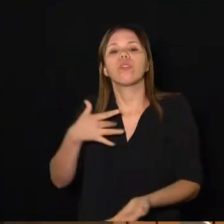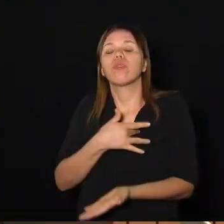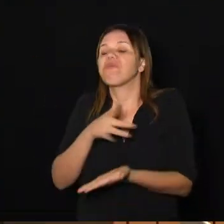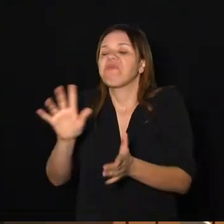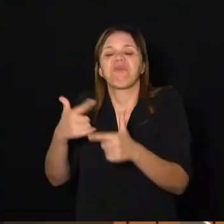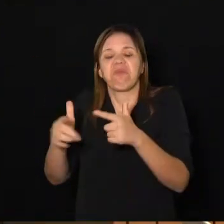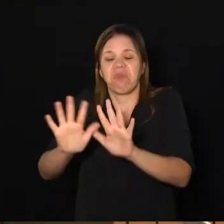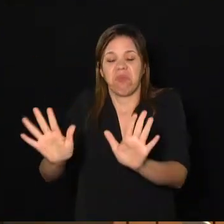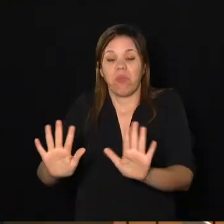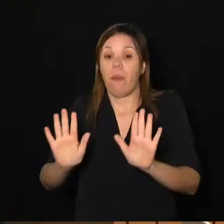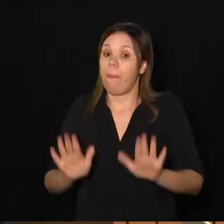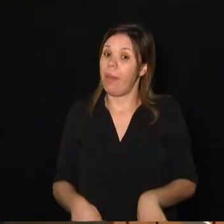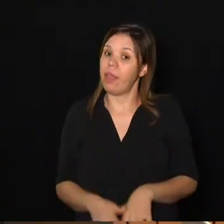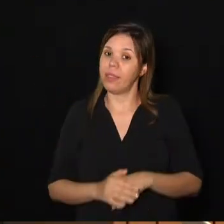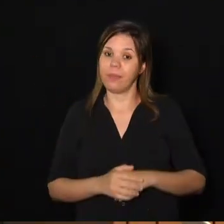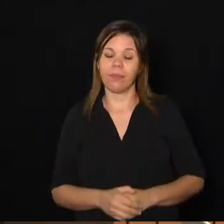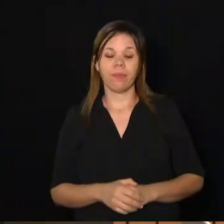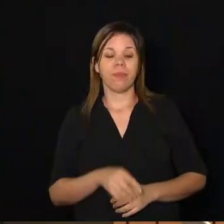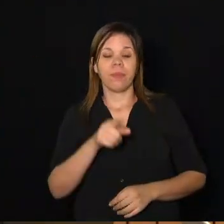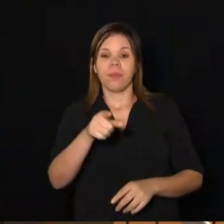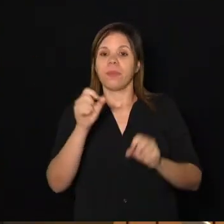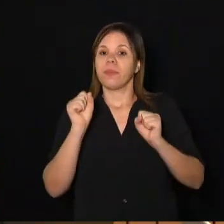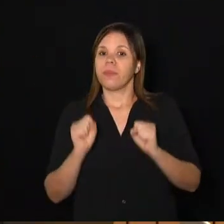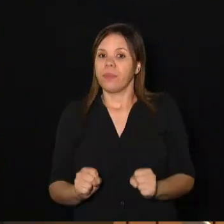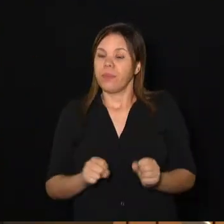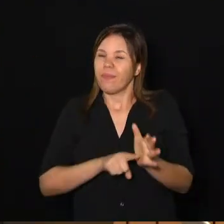inclusive vocês podem pesquisar